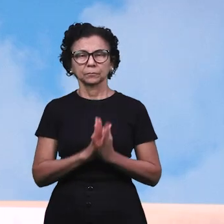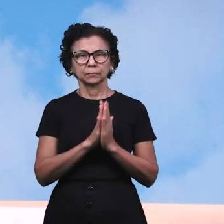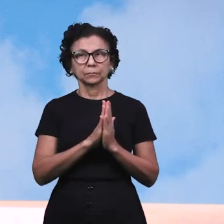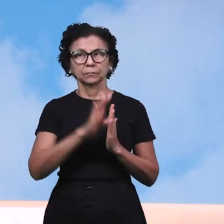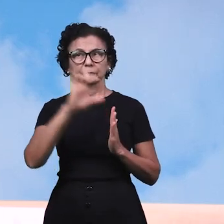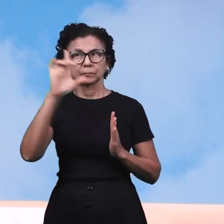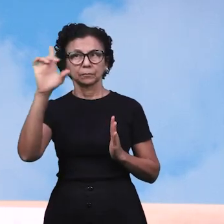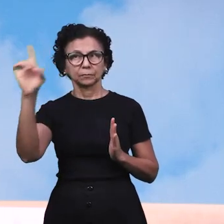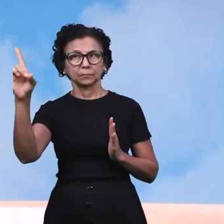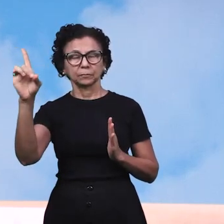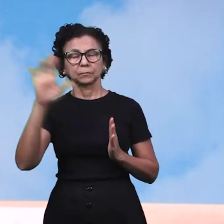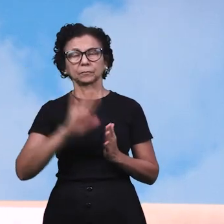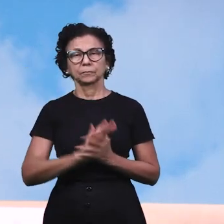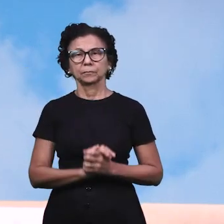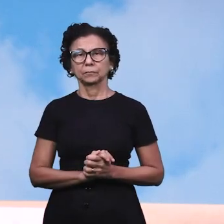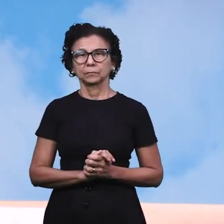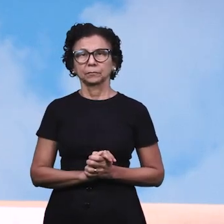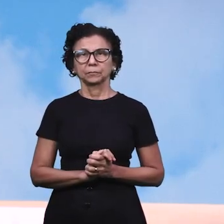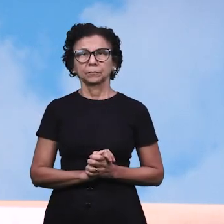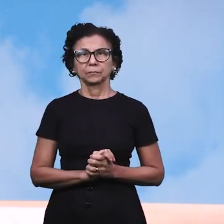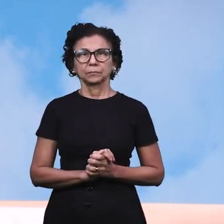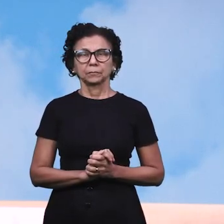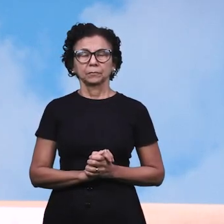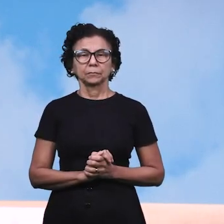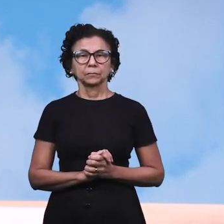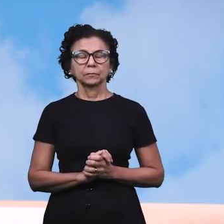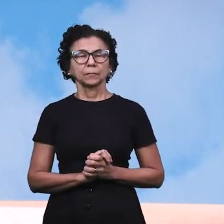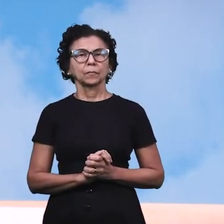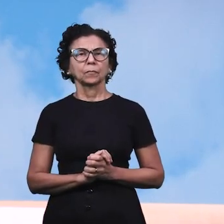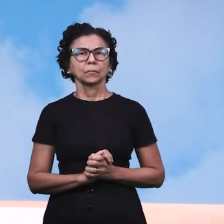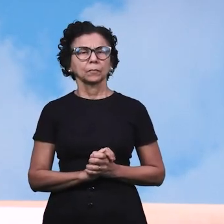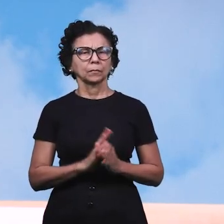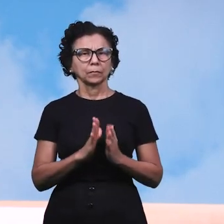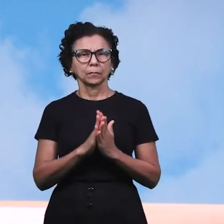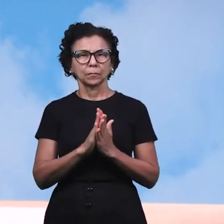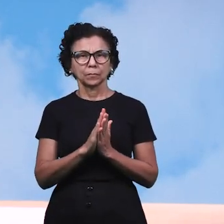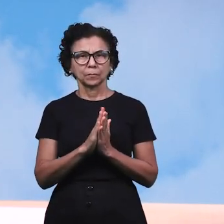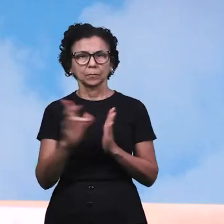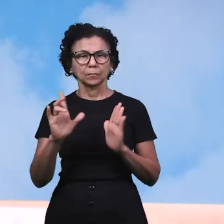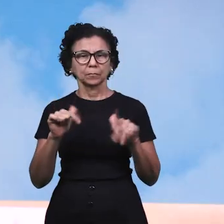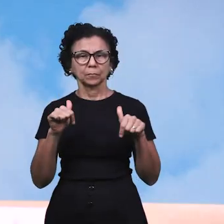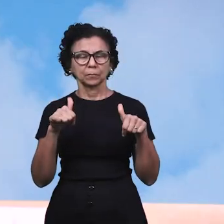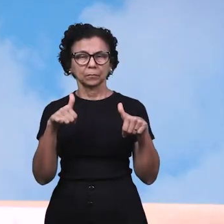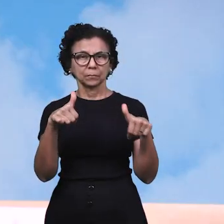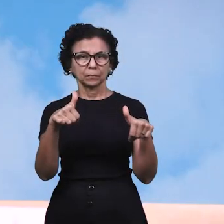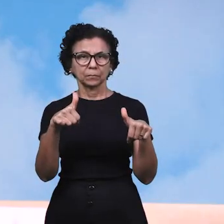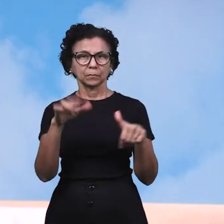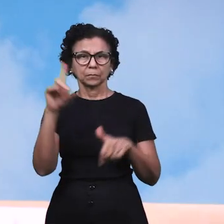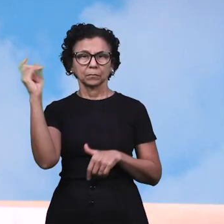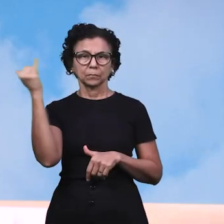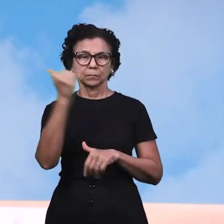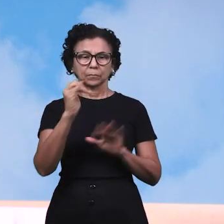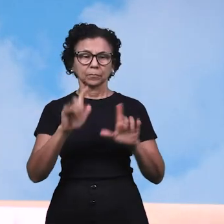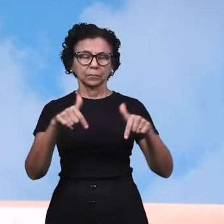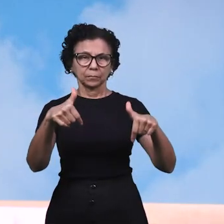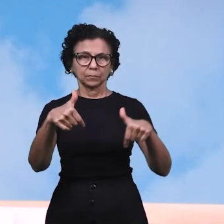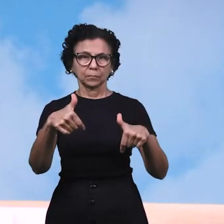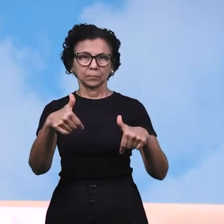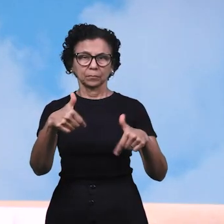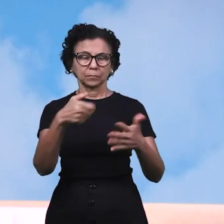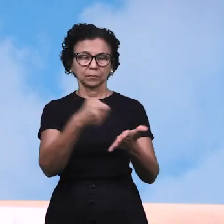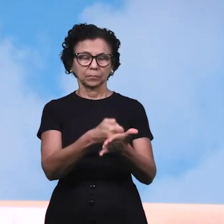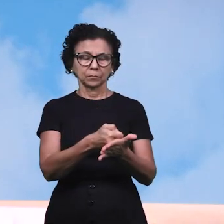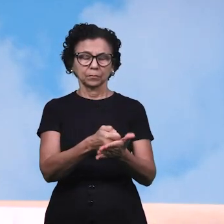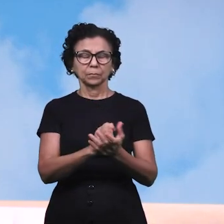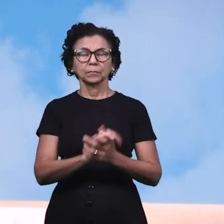palavra de Deus. Ou seja, a palavra do Senhor não volta vazia, é profético. Então, esse banquete é um